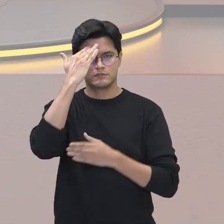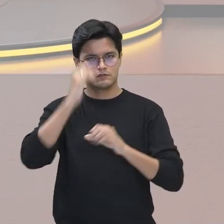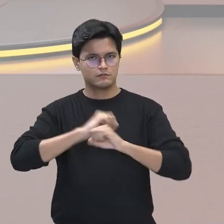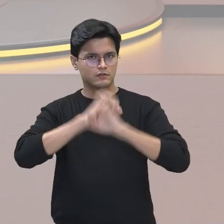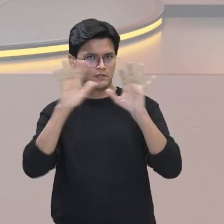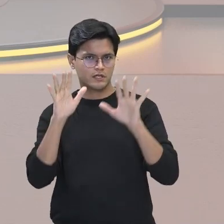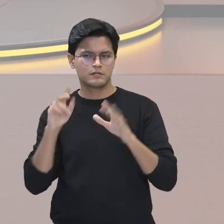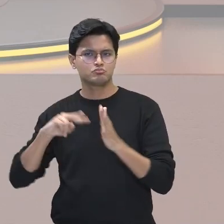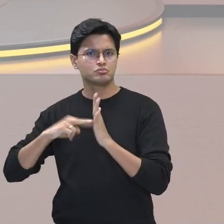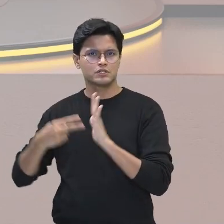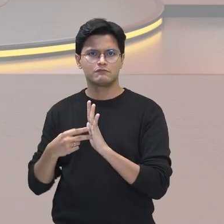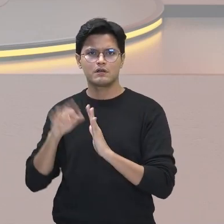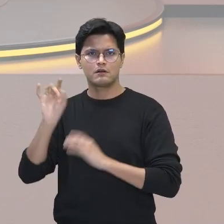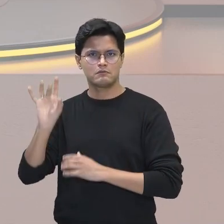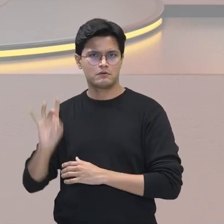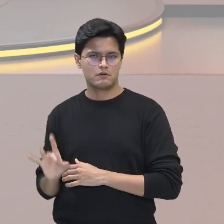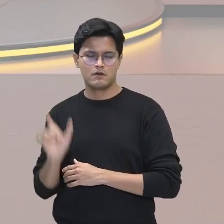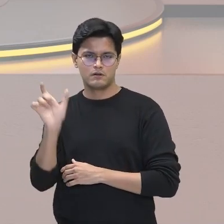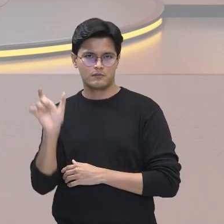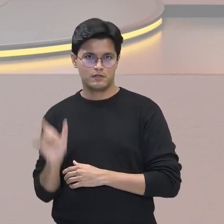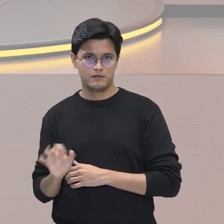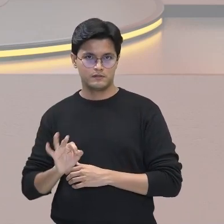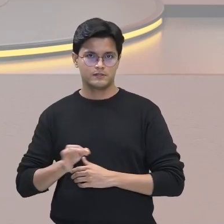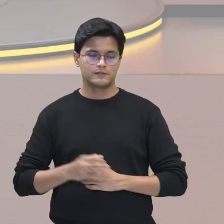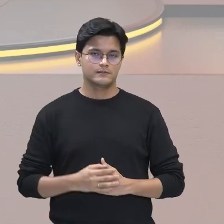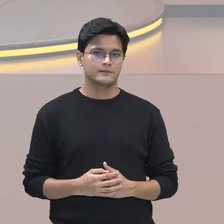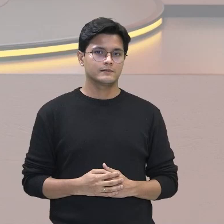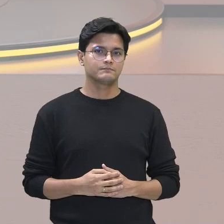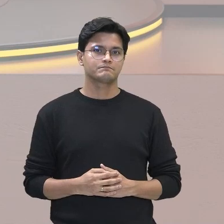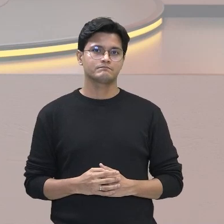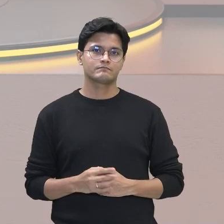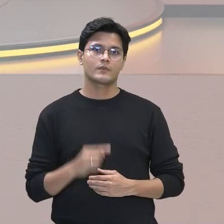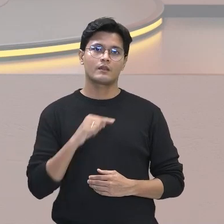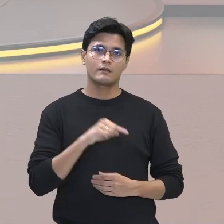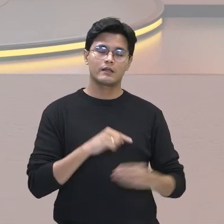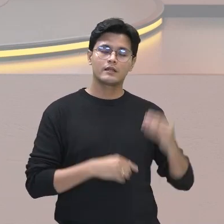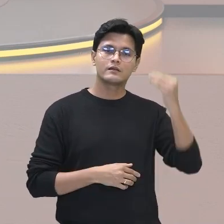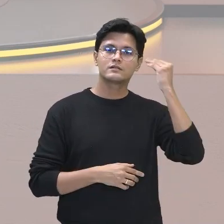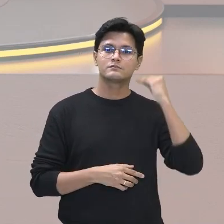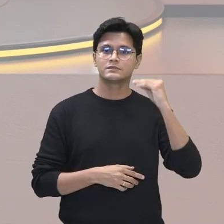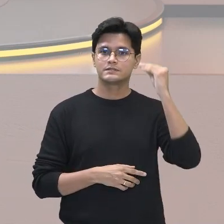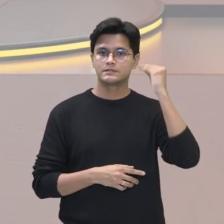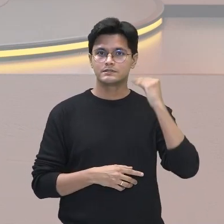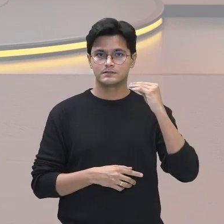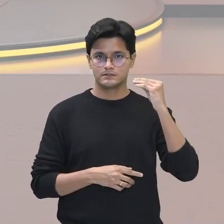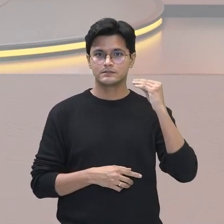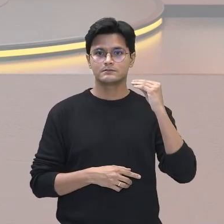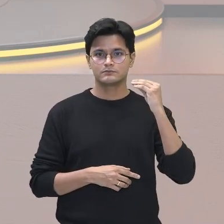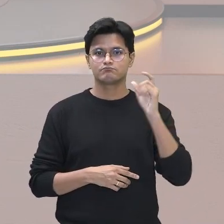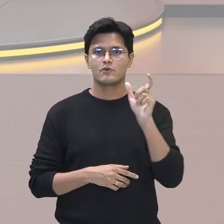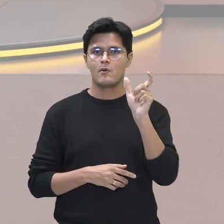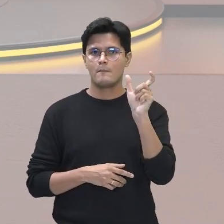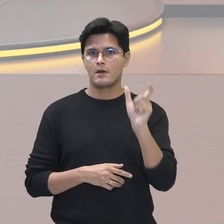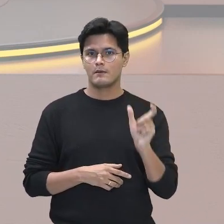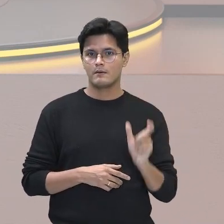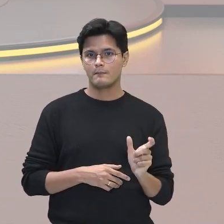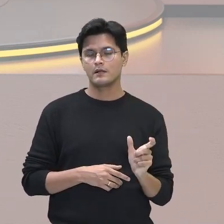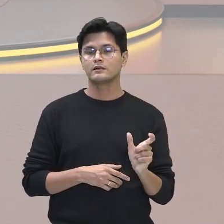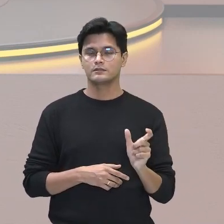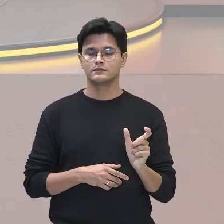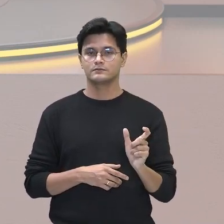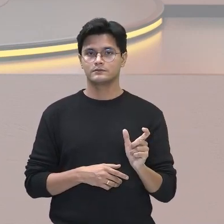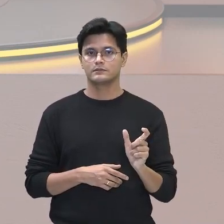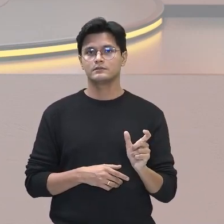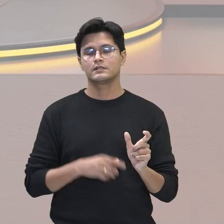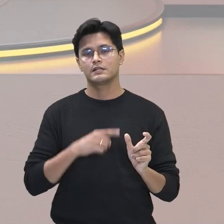inato e o que é princípio lógico, tá? Do outro lado, do lado empirista, lado empirismo,